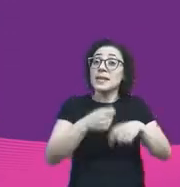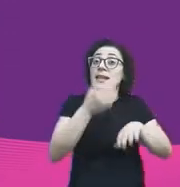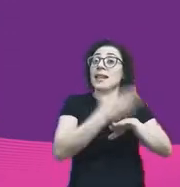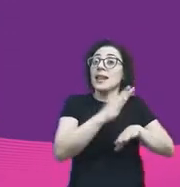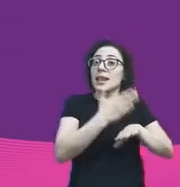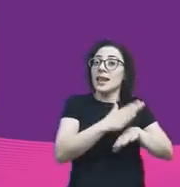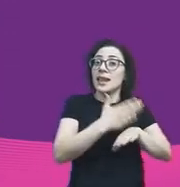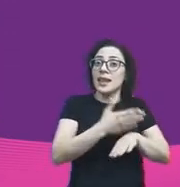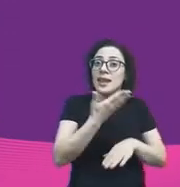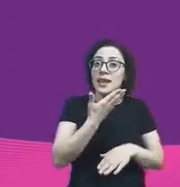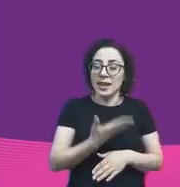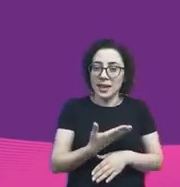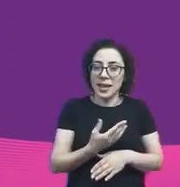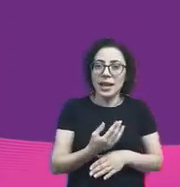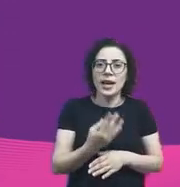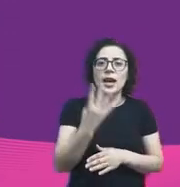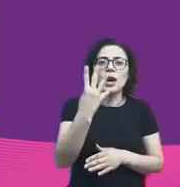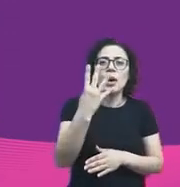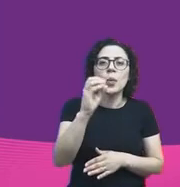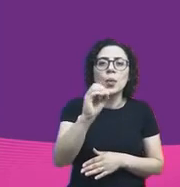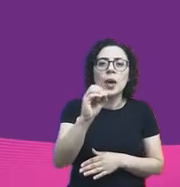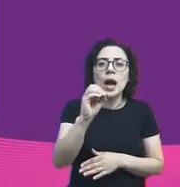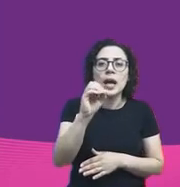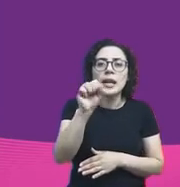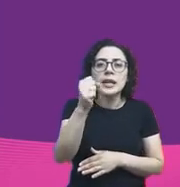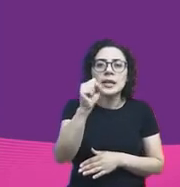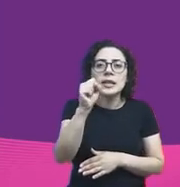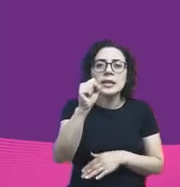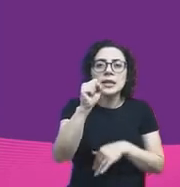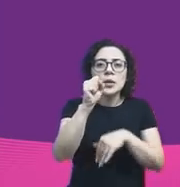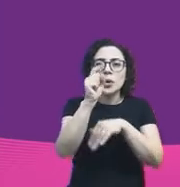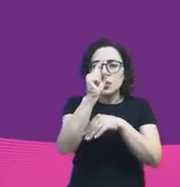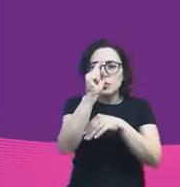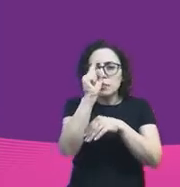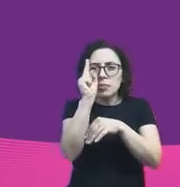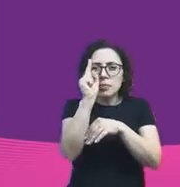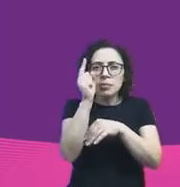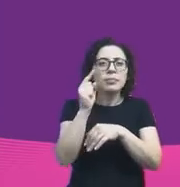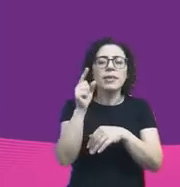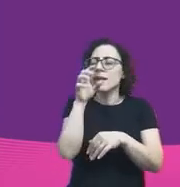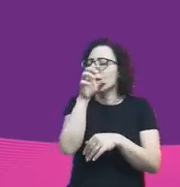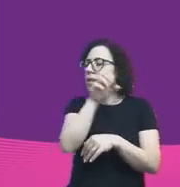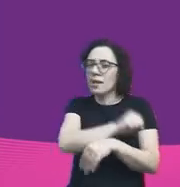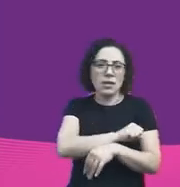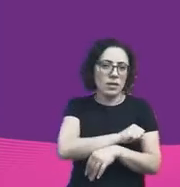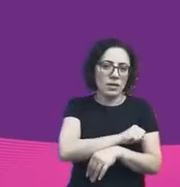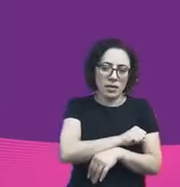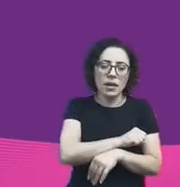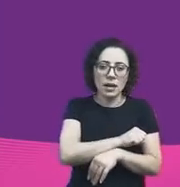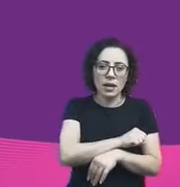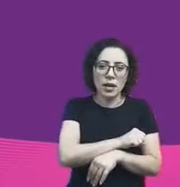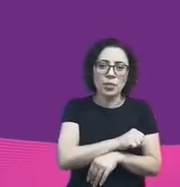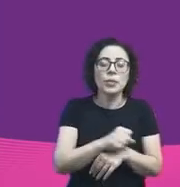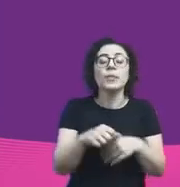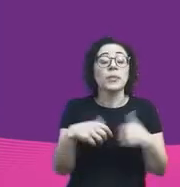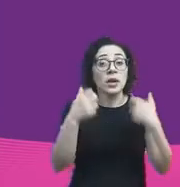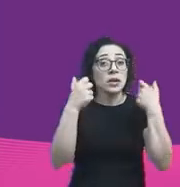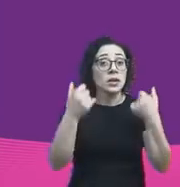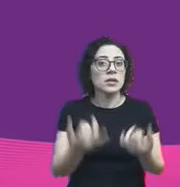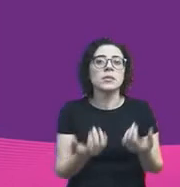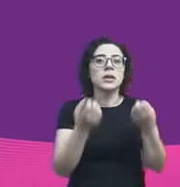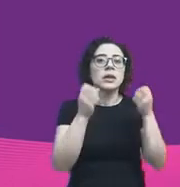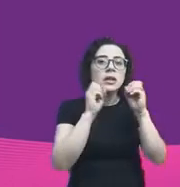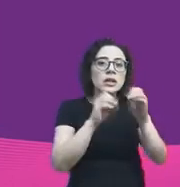40 segundos é um trabalho feito por Harvard, em que tem um discurso que você ensina o médico a fazer e